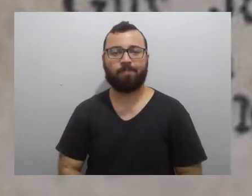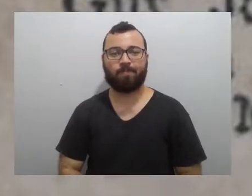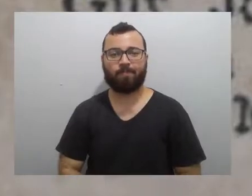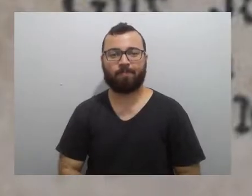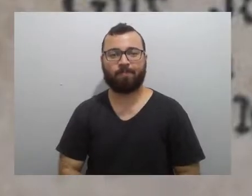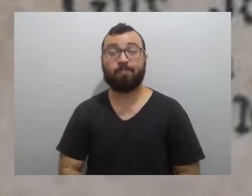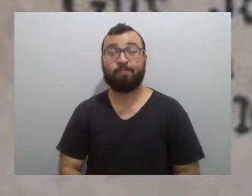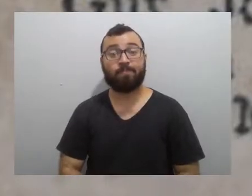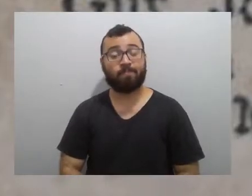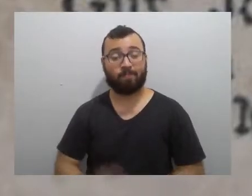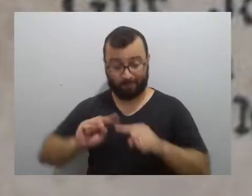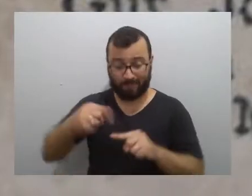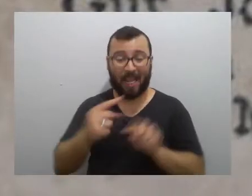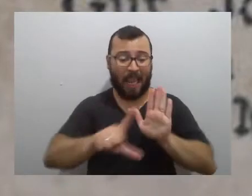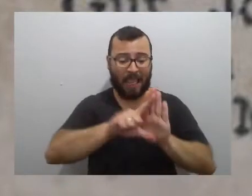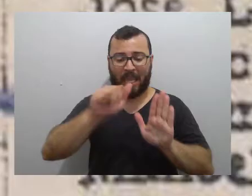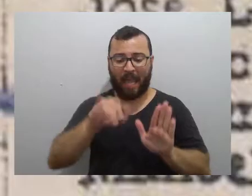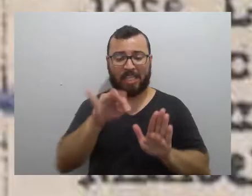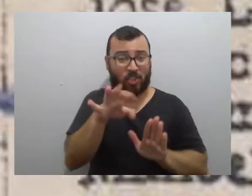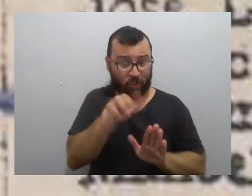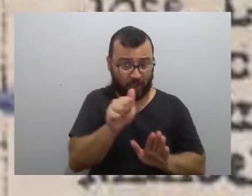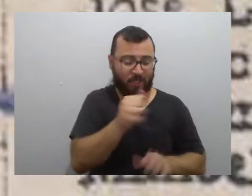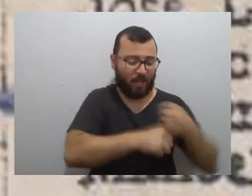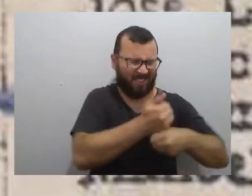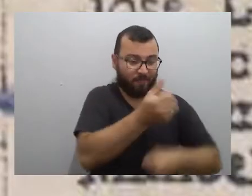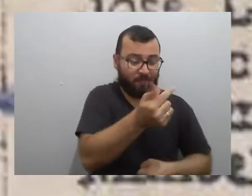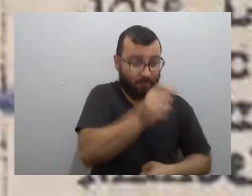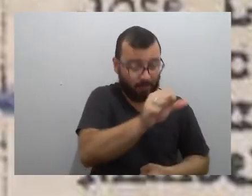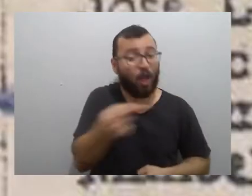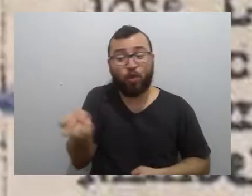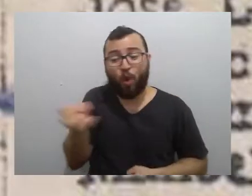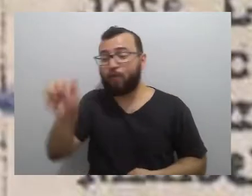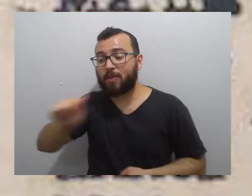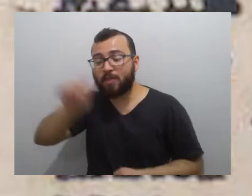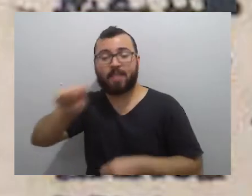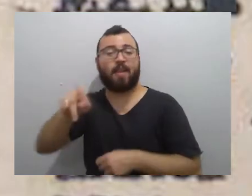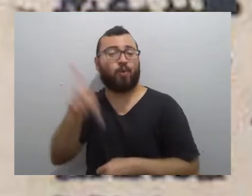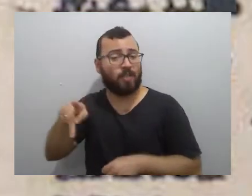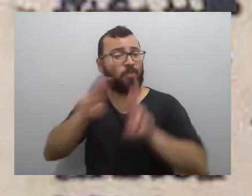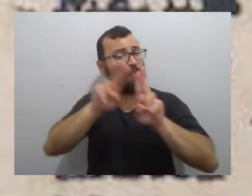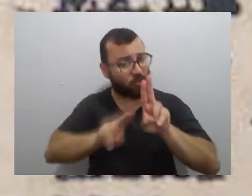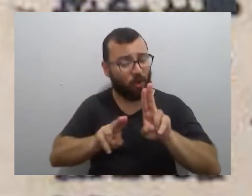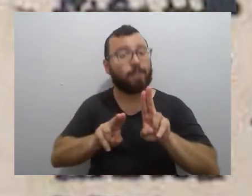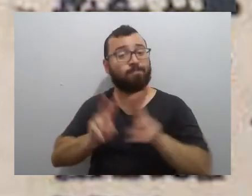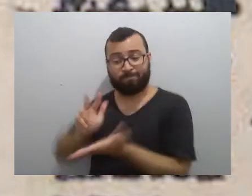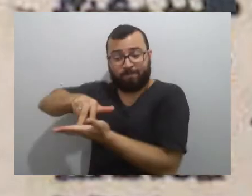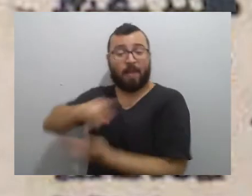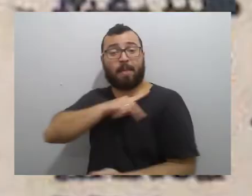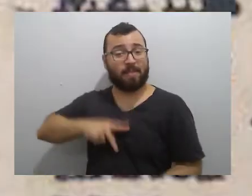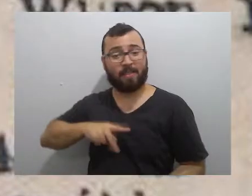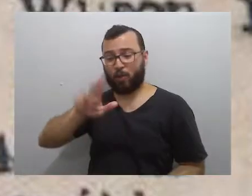Pinguelli Rosa, organizou uma reintegração simbólica dos professores cassados. Na universidade, esse